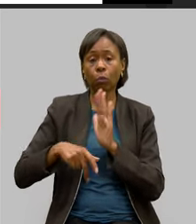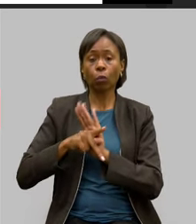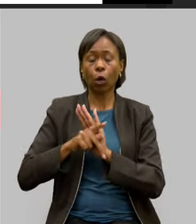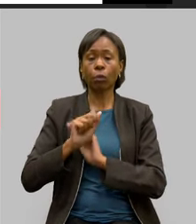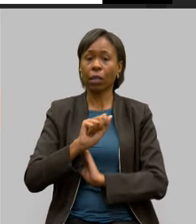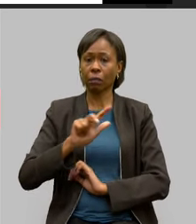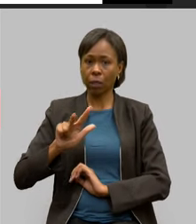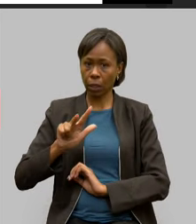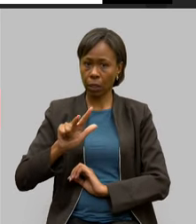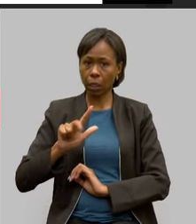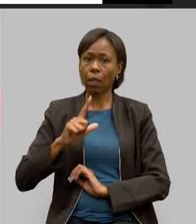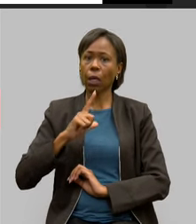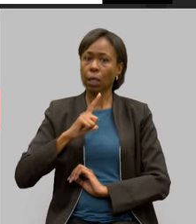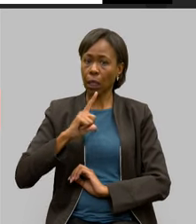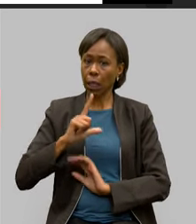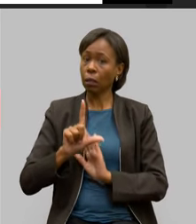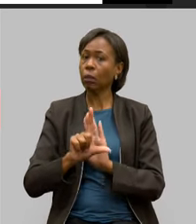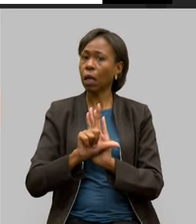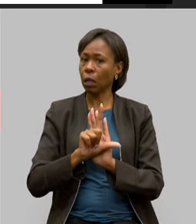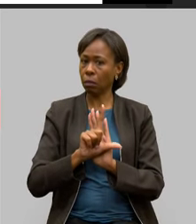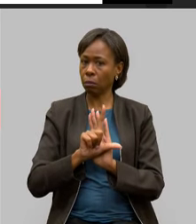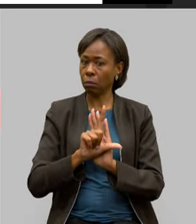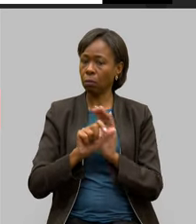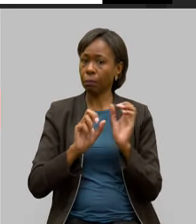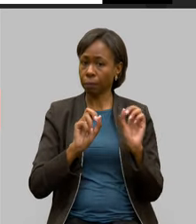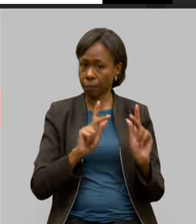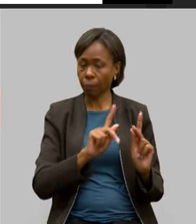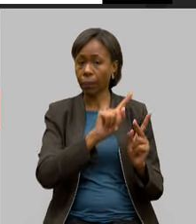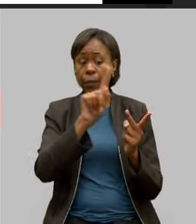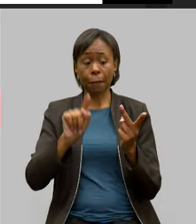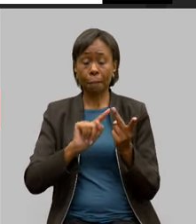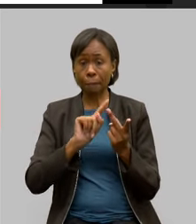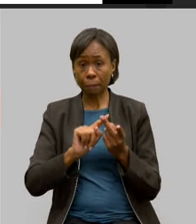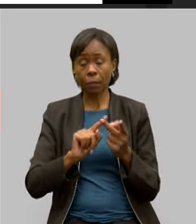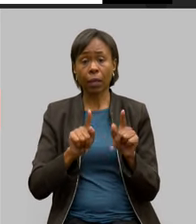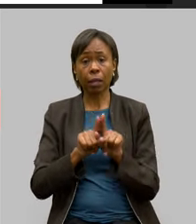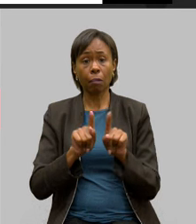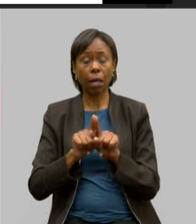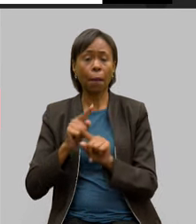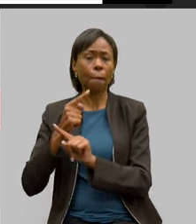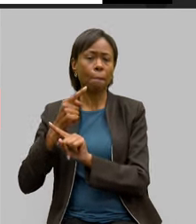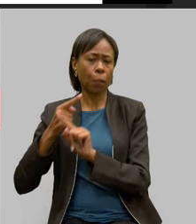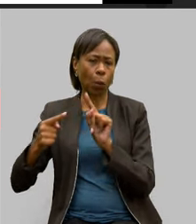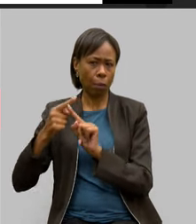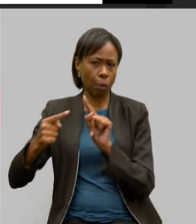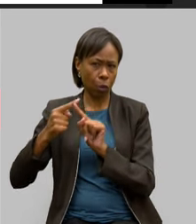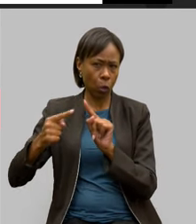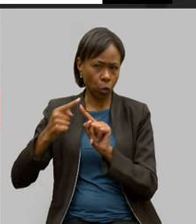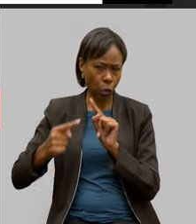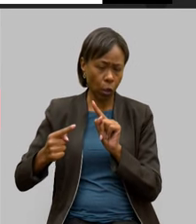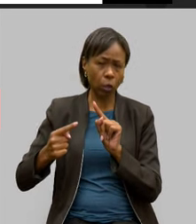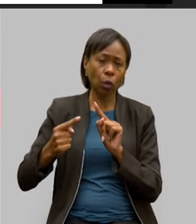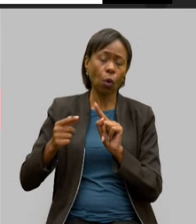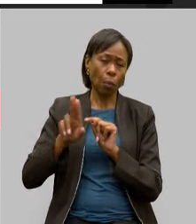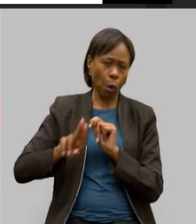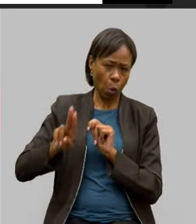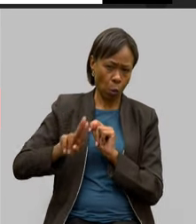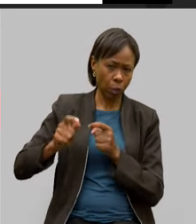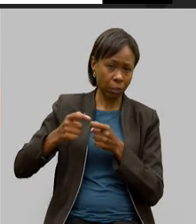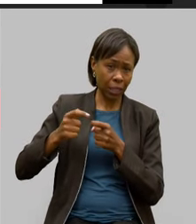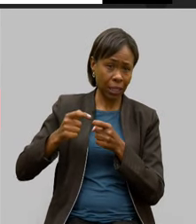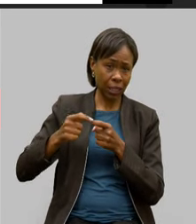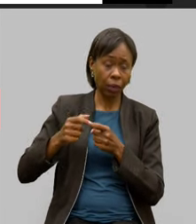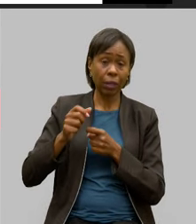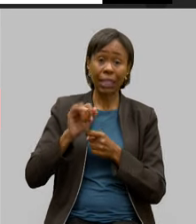ilegalidade da mesma forma é excepcionado nas proibições a uso medicinal quando devidamente